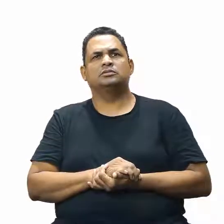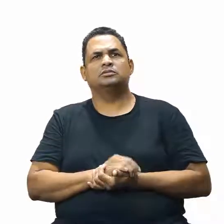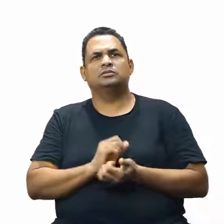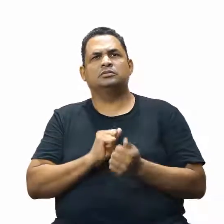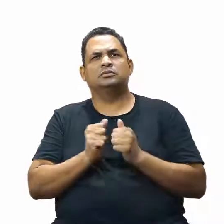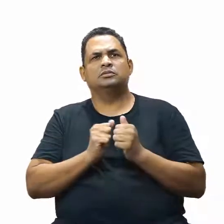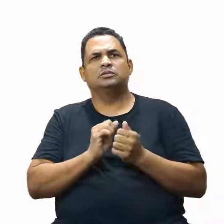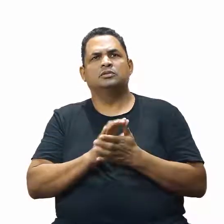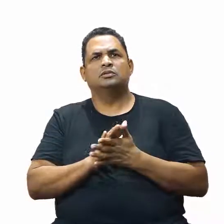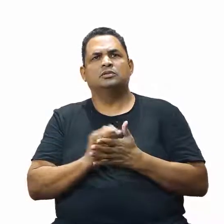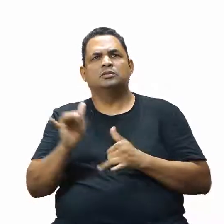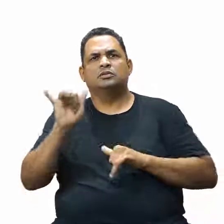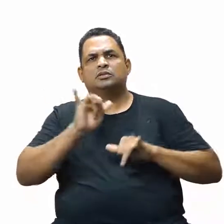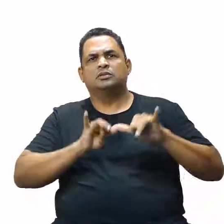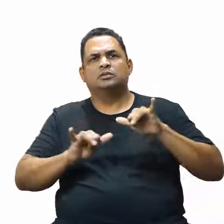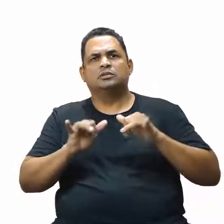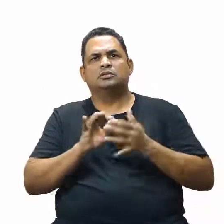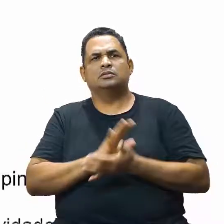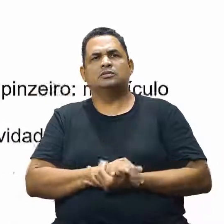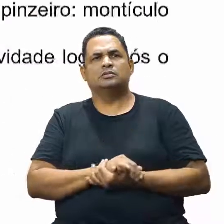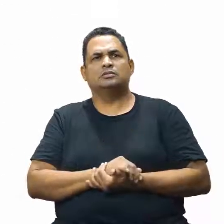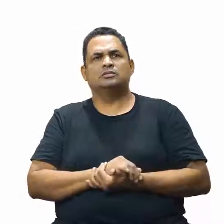Controle químico